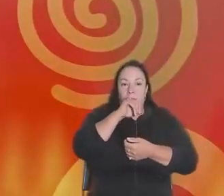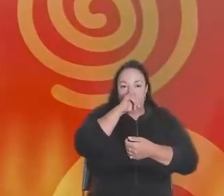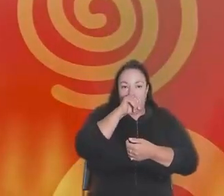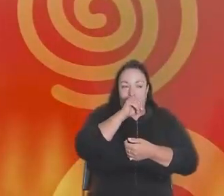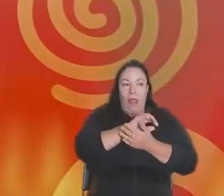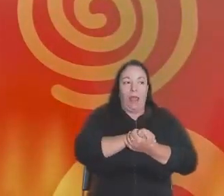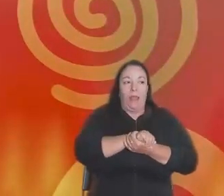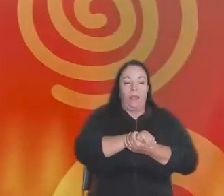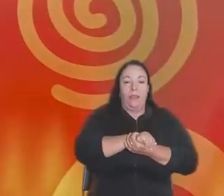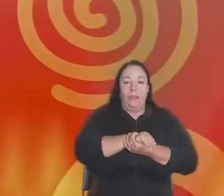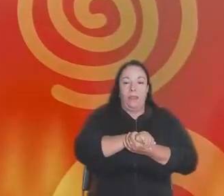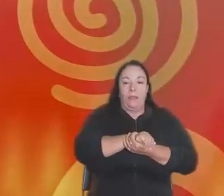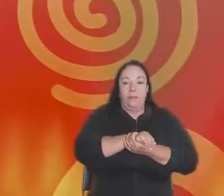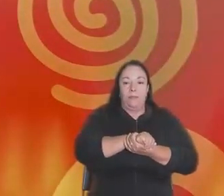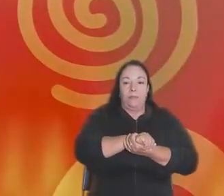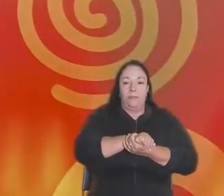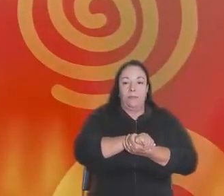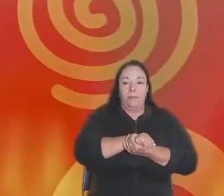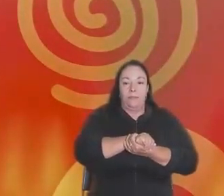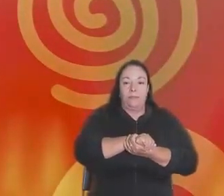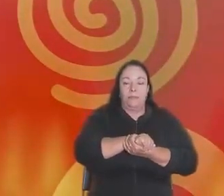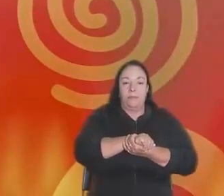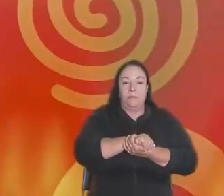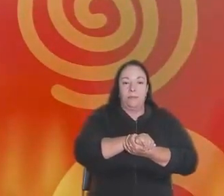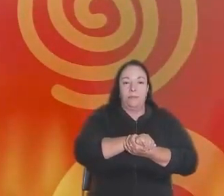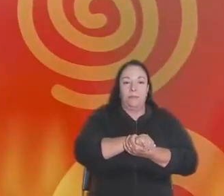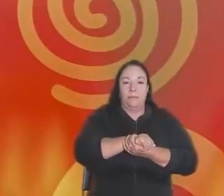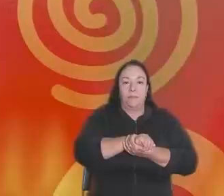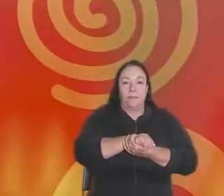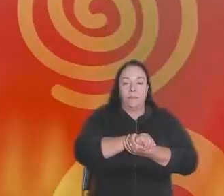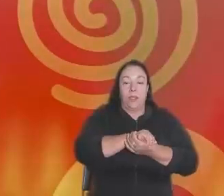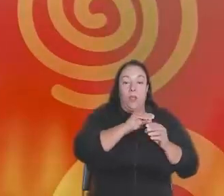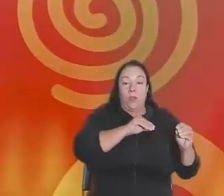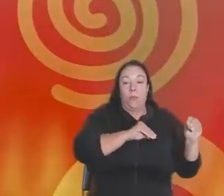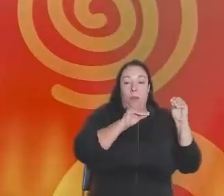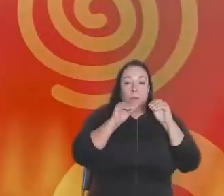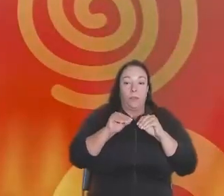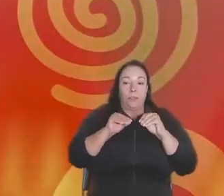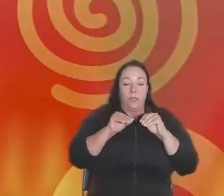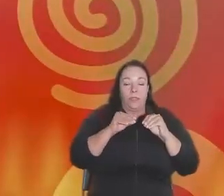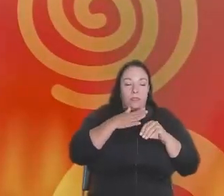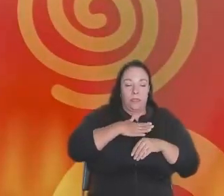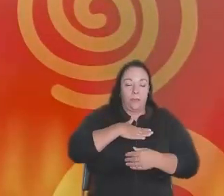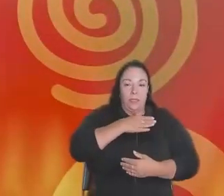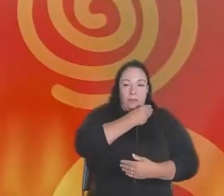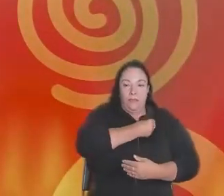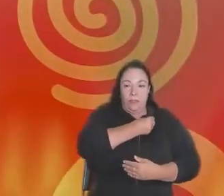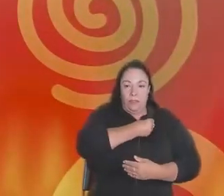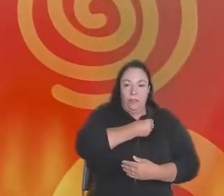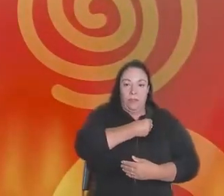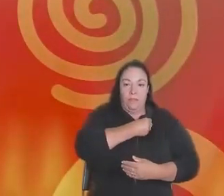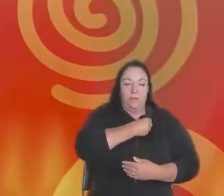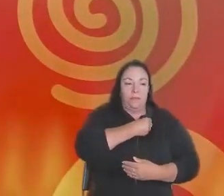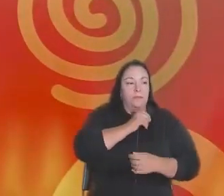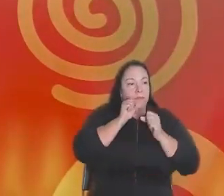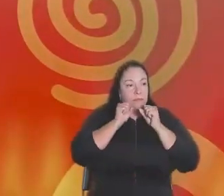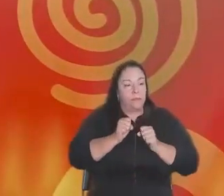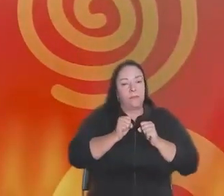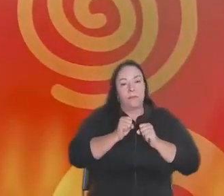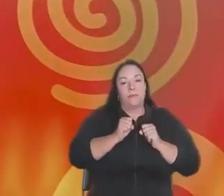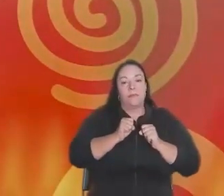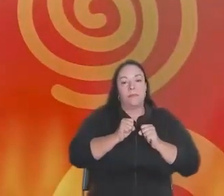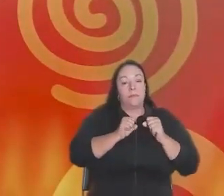pilar, né? É a peça fundamental que proporcionou uma mudança de carreira na minha vida e que eu pudesse me